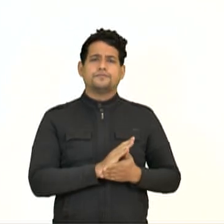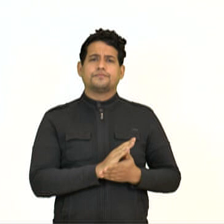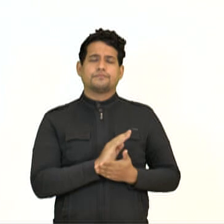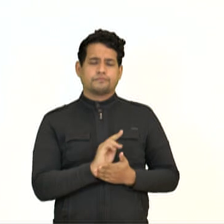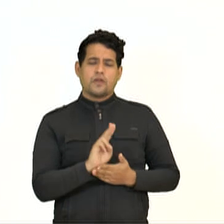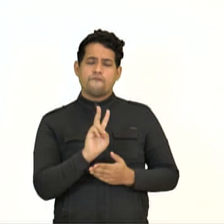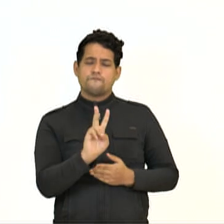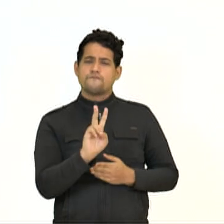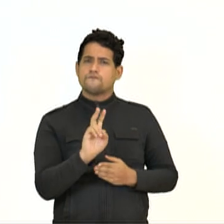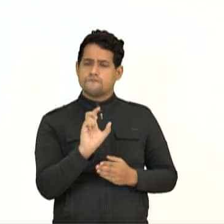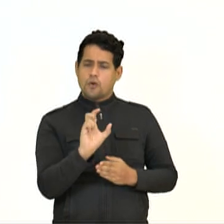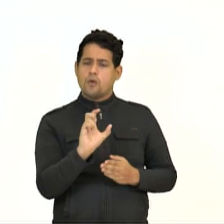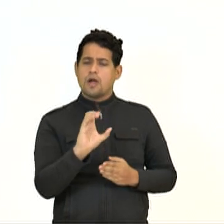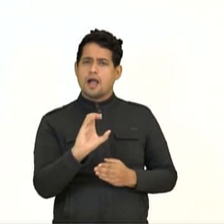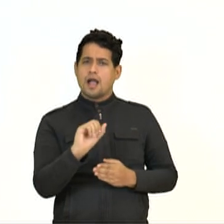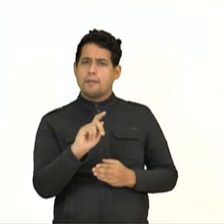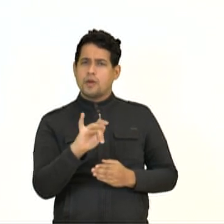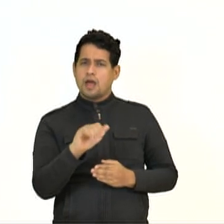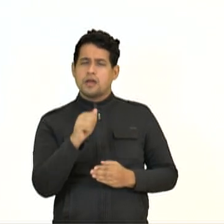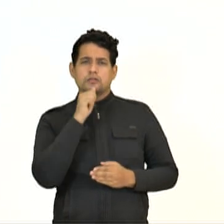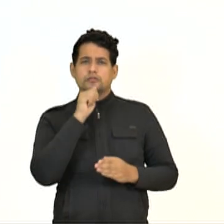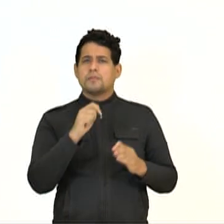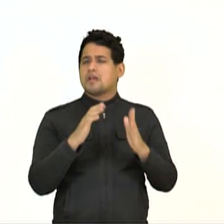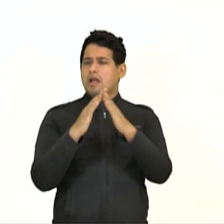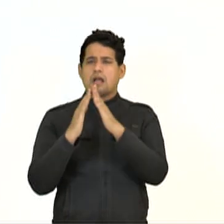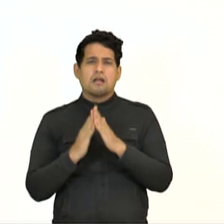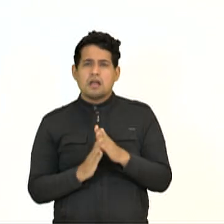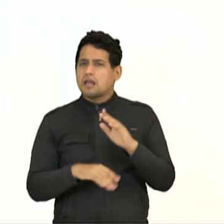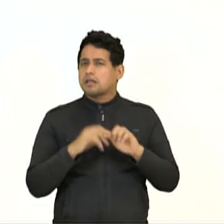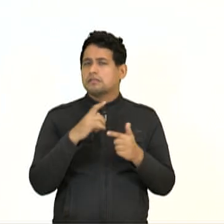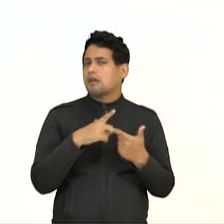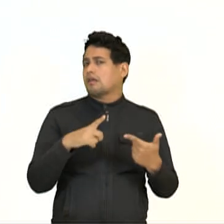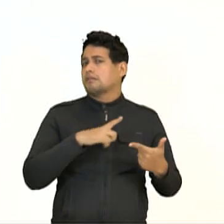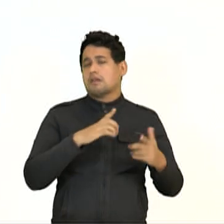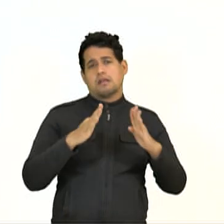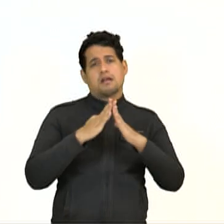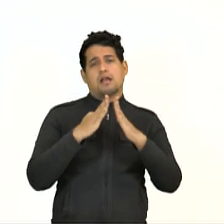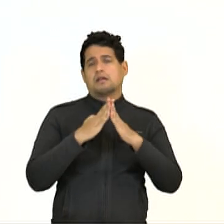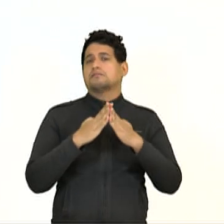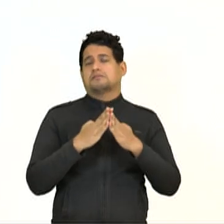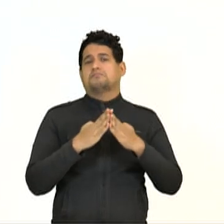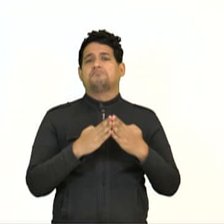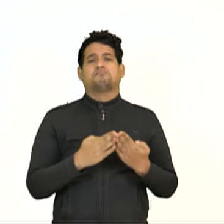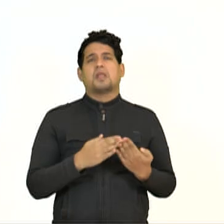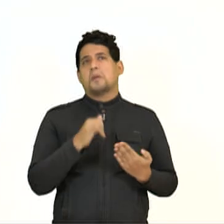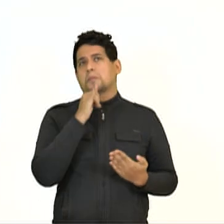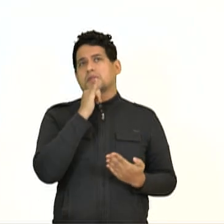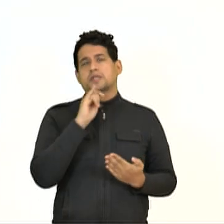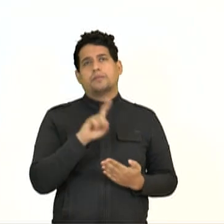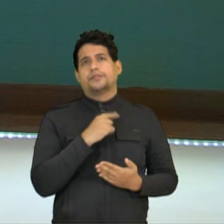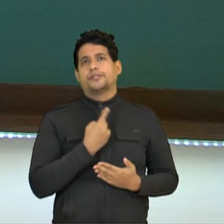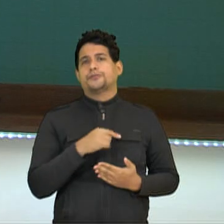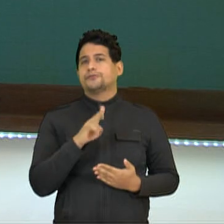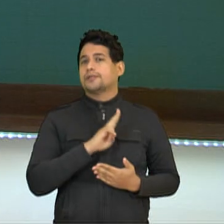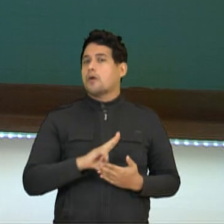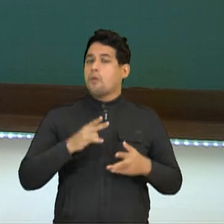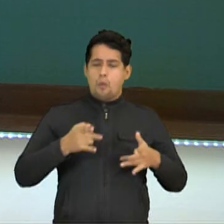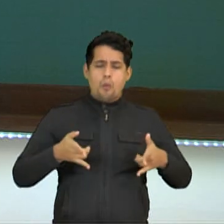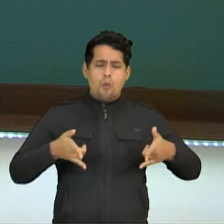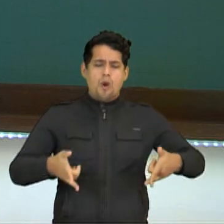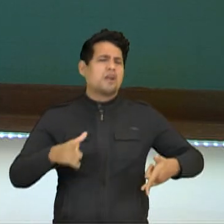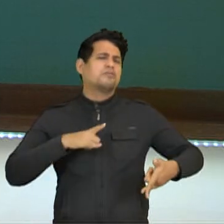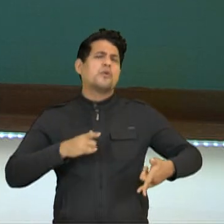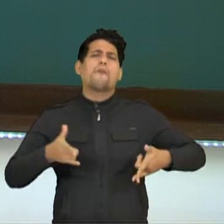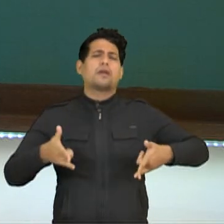vocabulário referente à mobília em inglês? Mobília então são as partes que tem numa casa. Se a gente pegar lá, por exemplo, um quarto, o que a gente